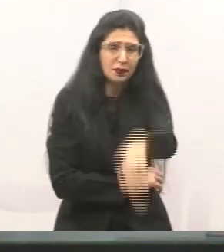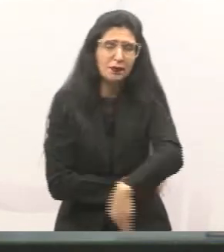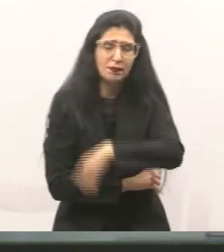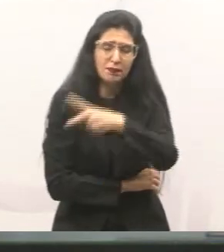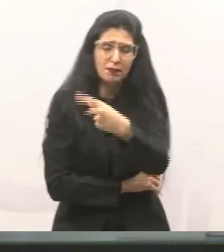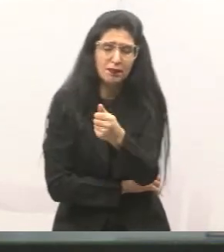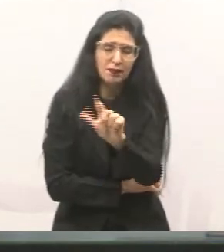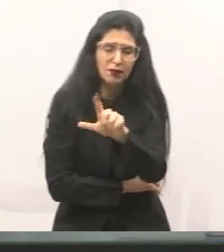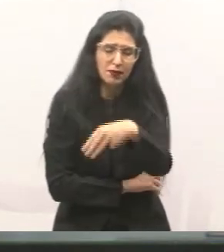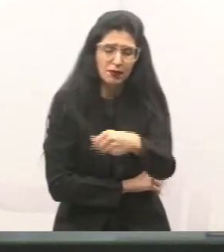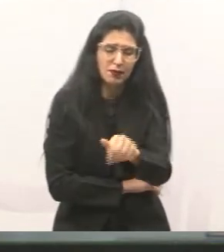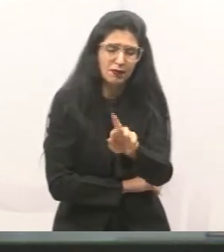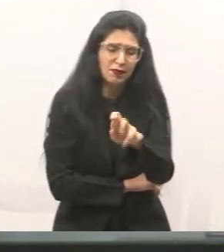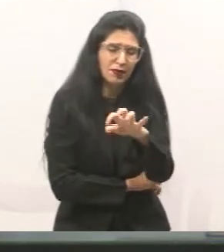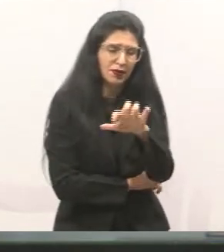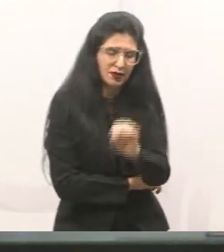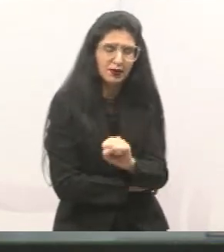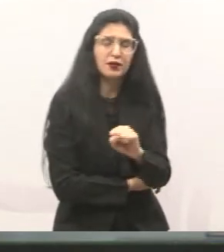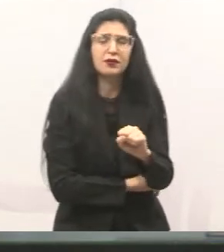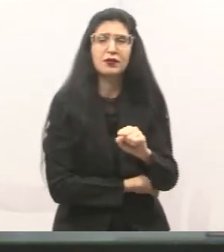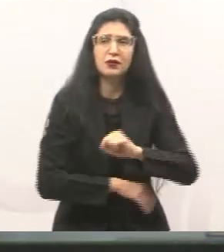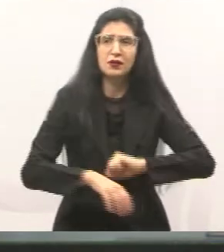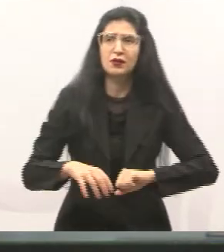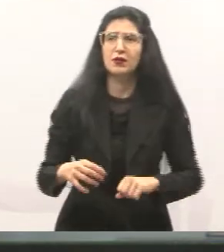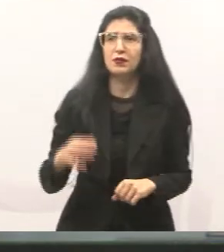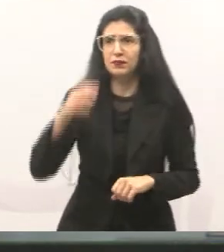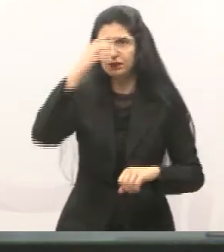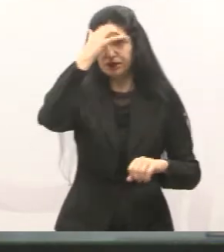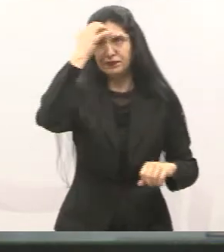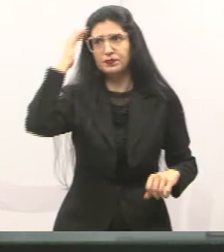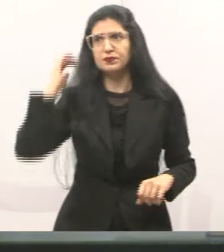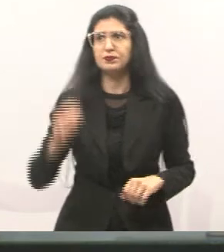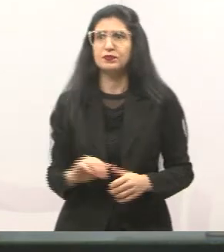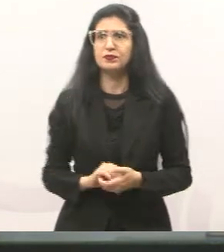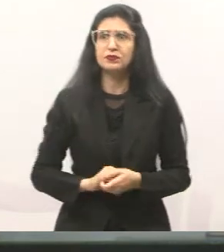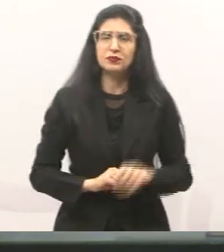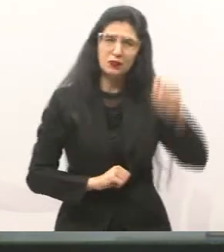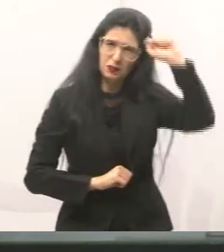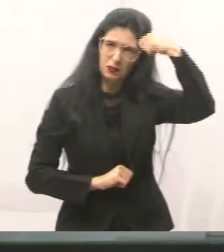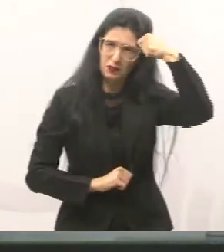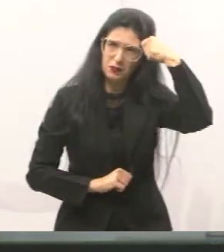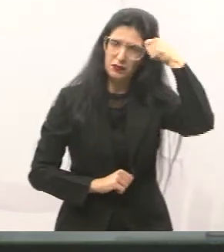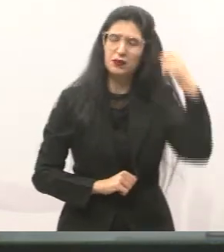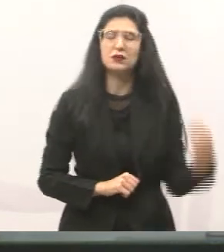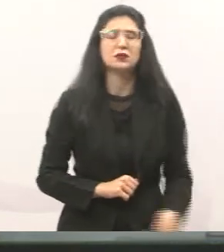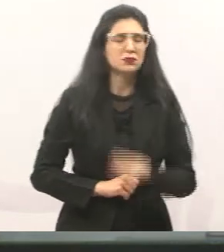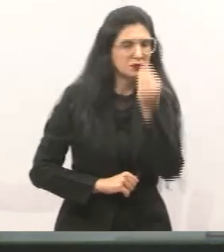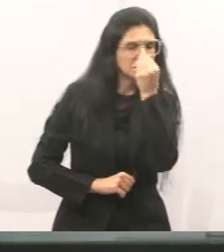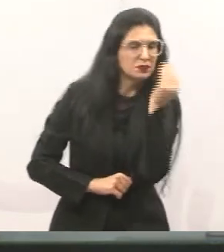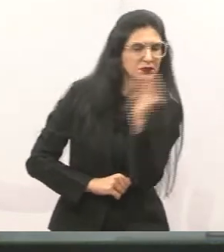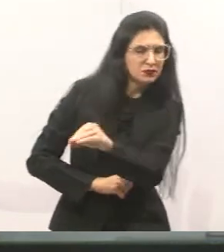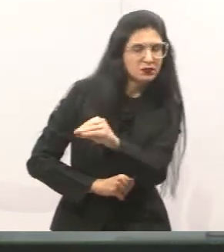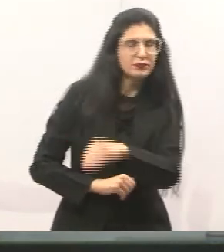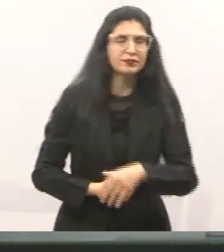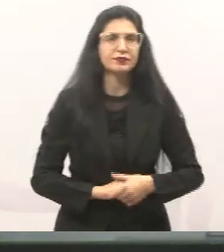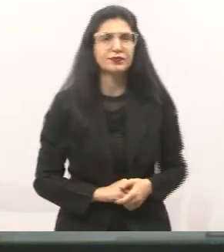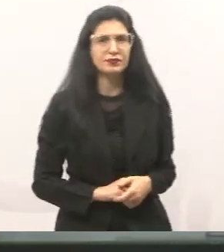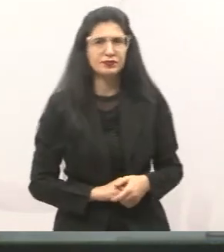o movimento negro de escória maldita, além de se referir de